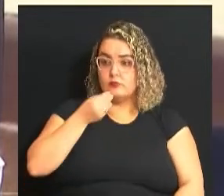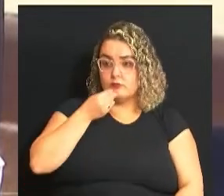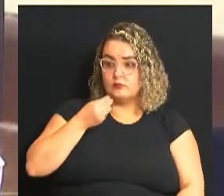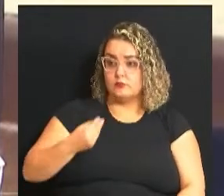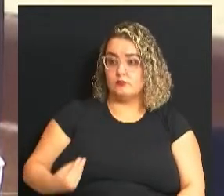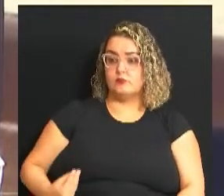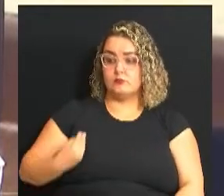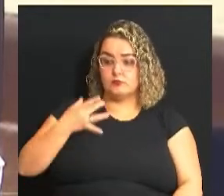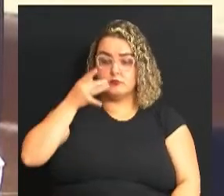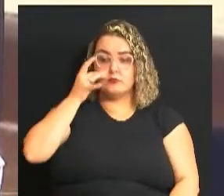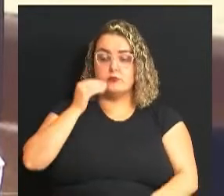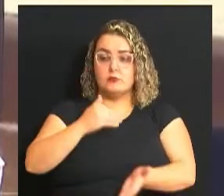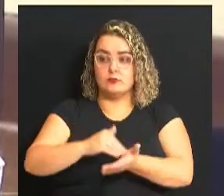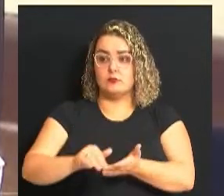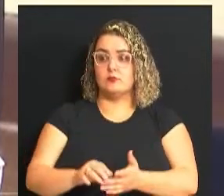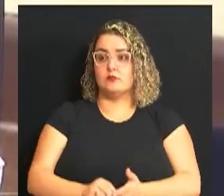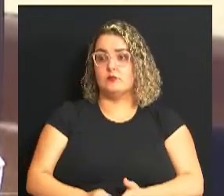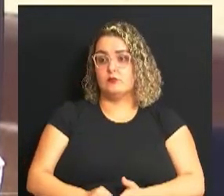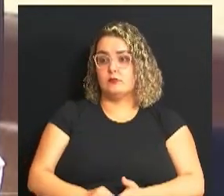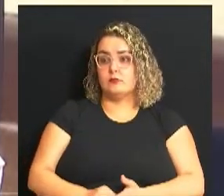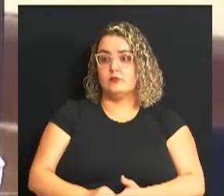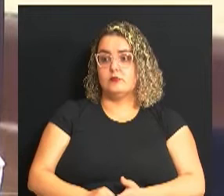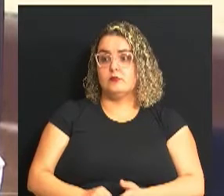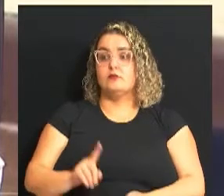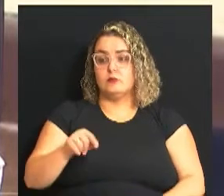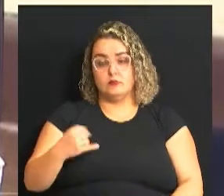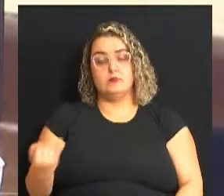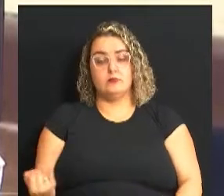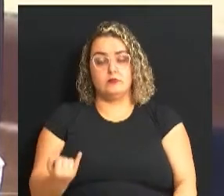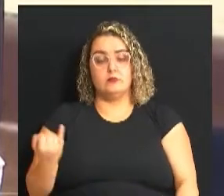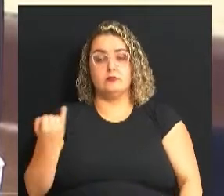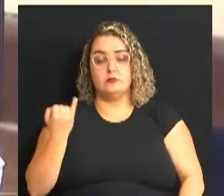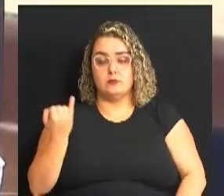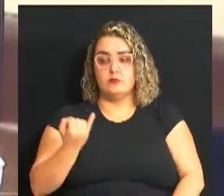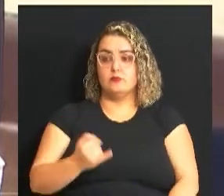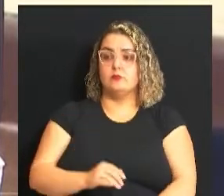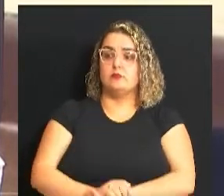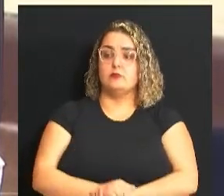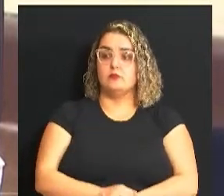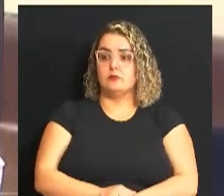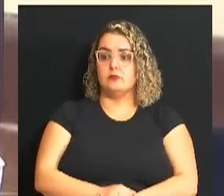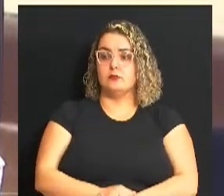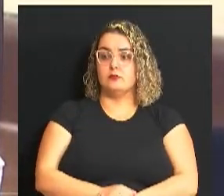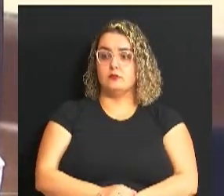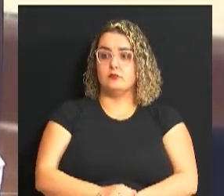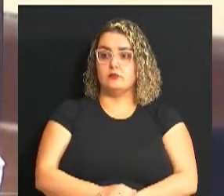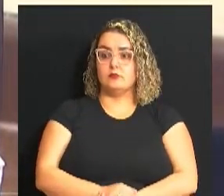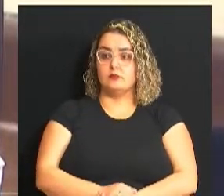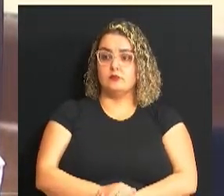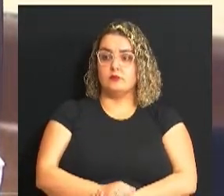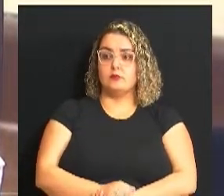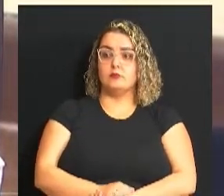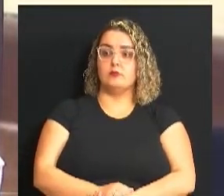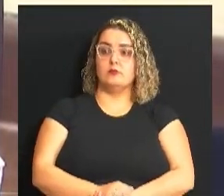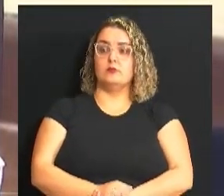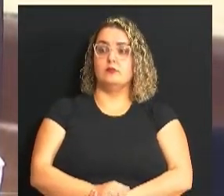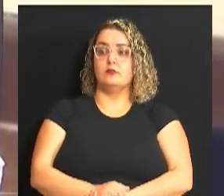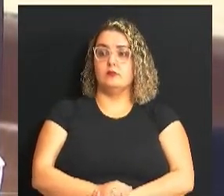aqui, que é bastante importante, é a situação sobre o